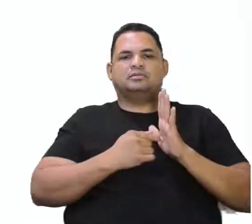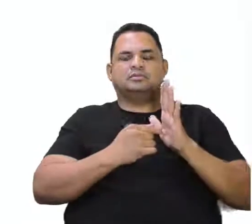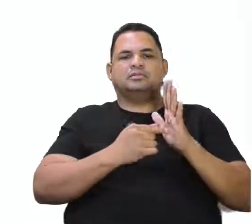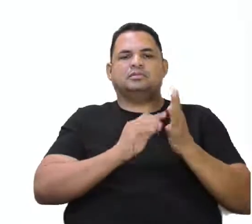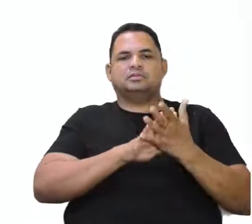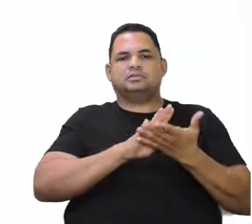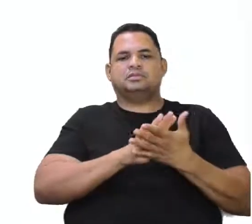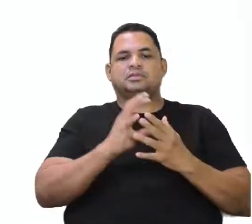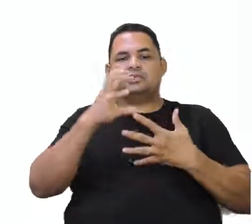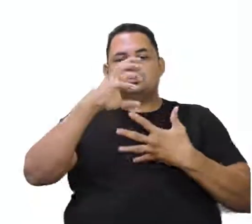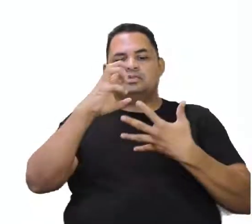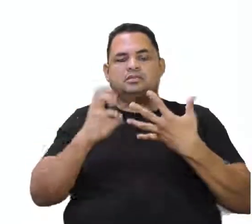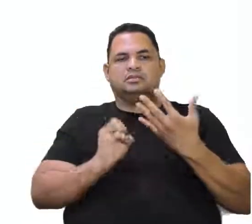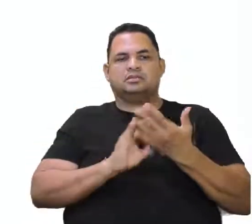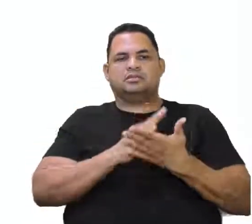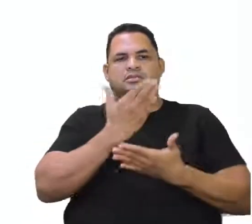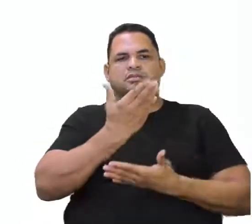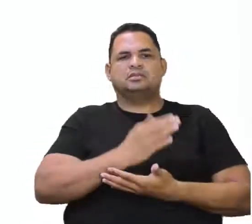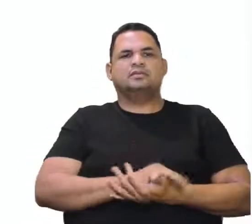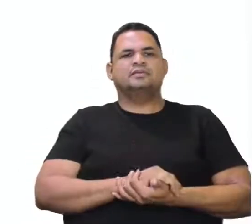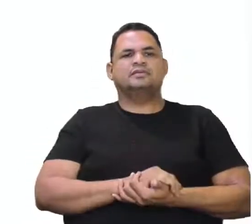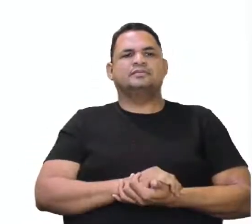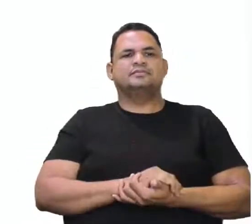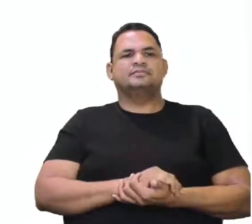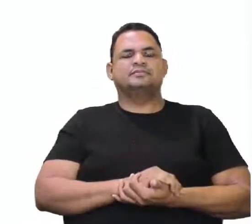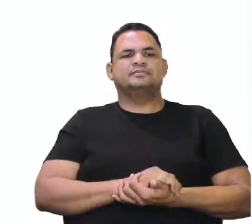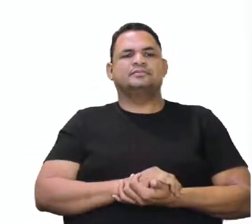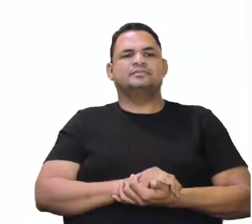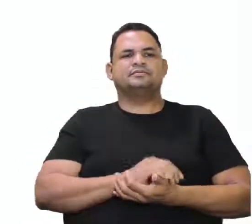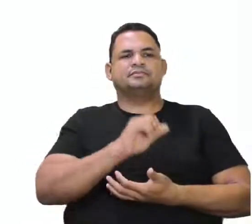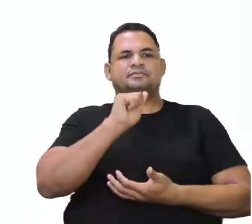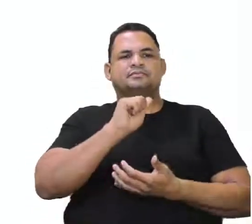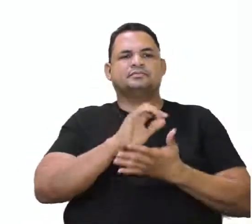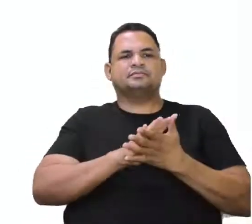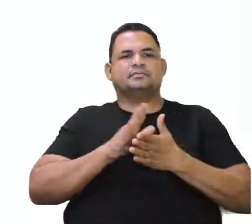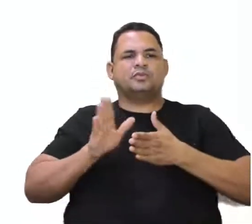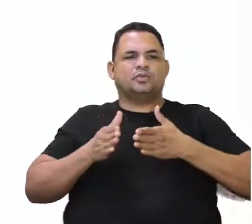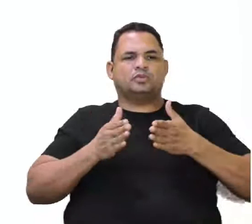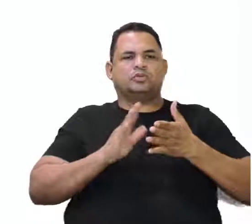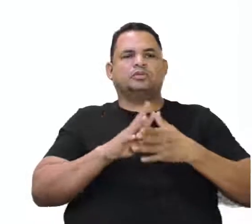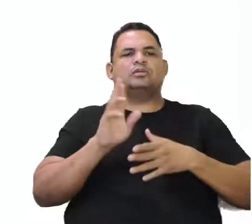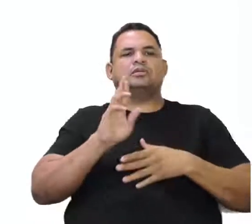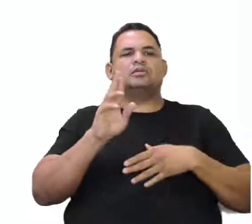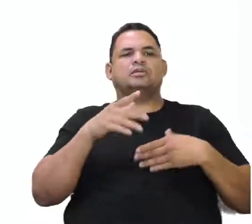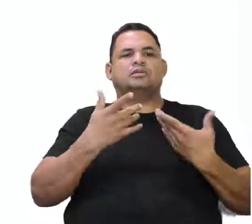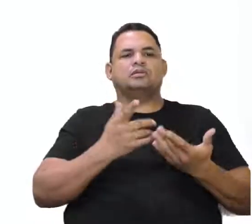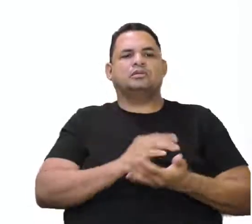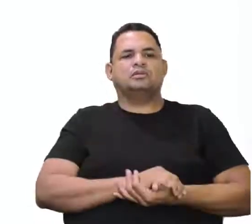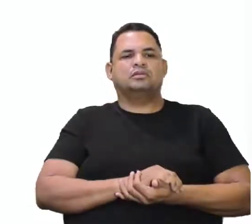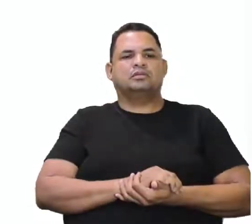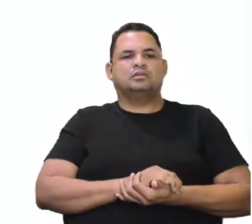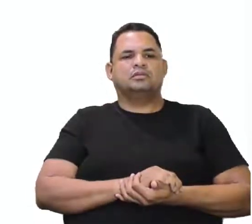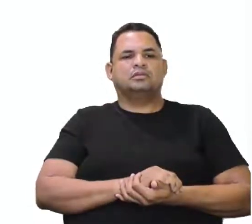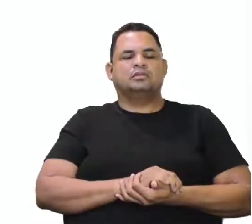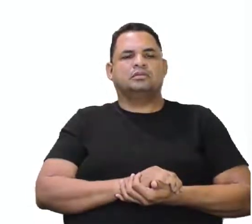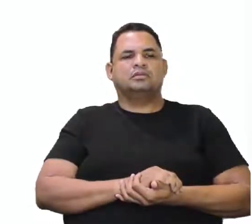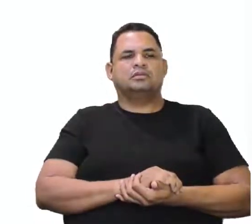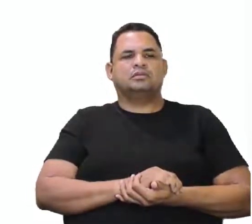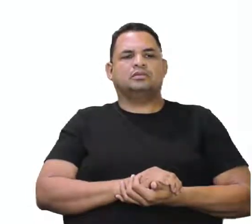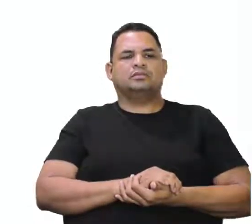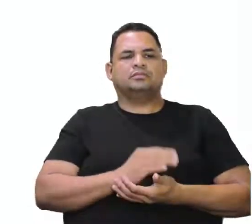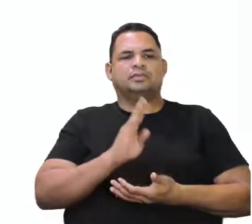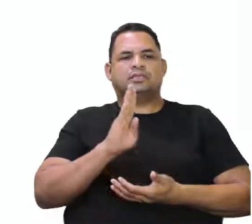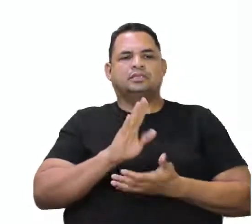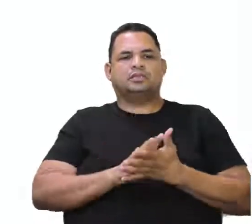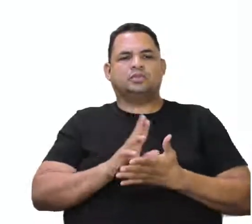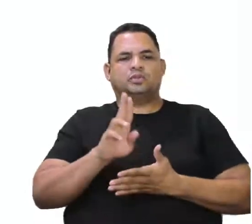cadeia acima. Olha lá. A, produtor. Quem era o produtor? Você tinha um produtor, né?